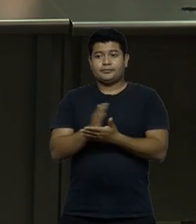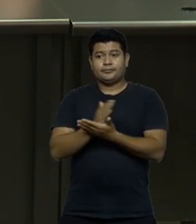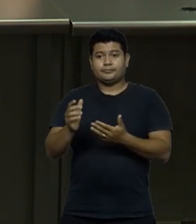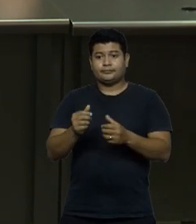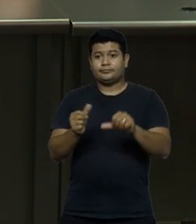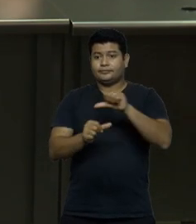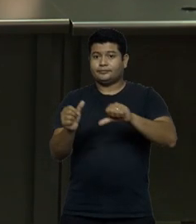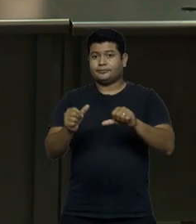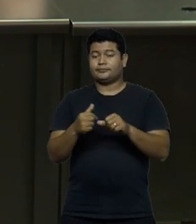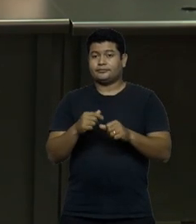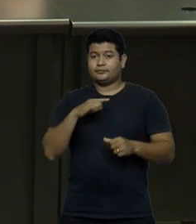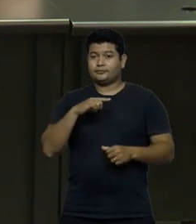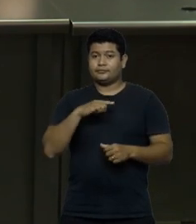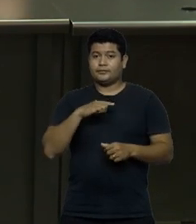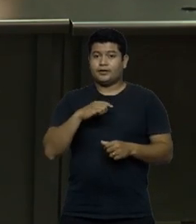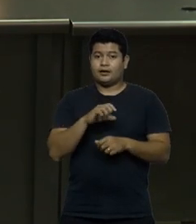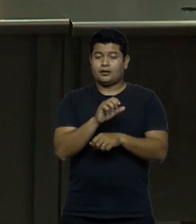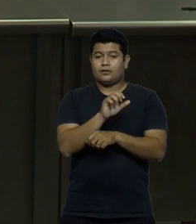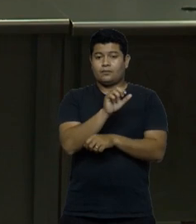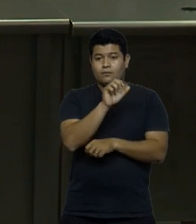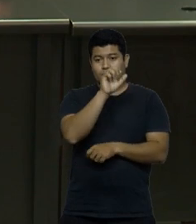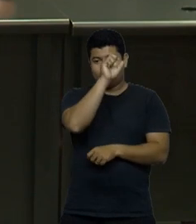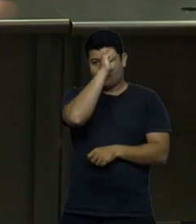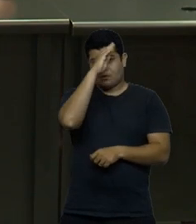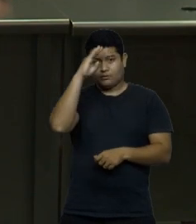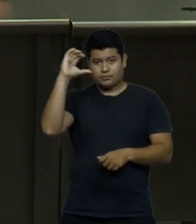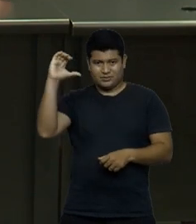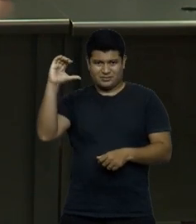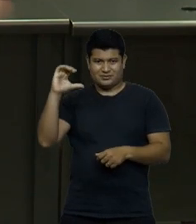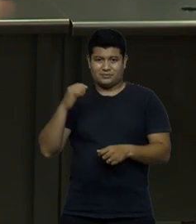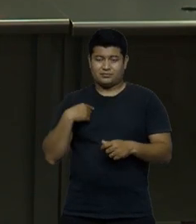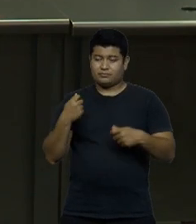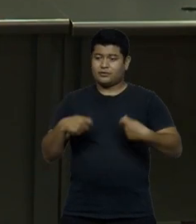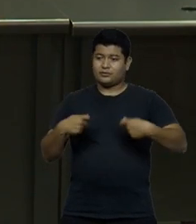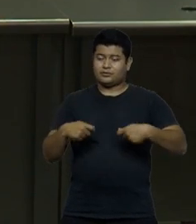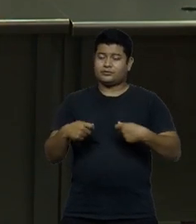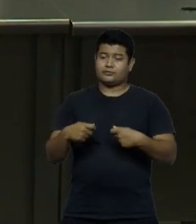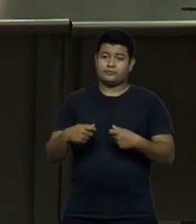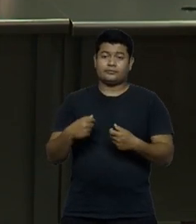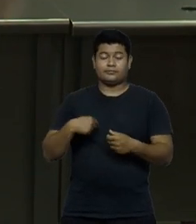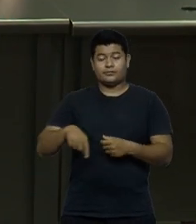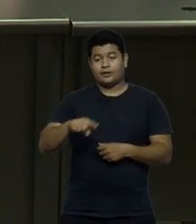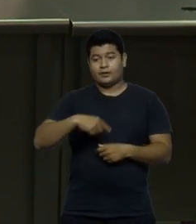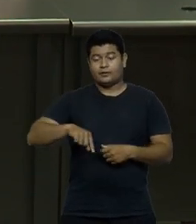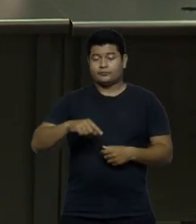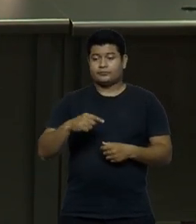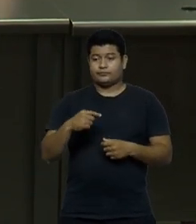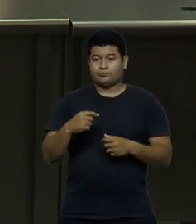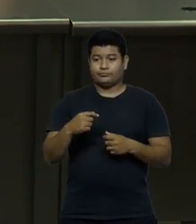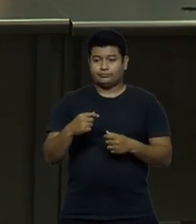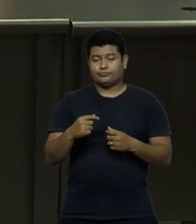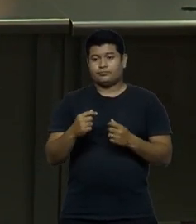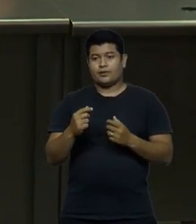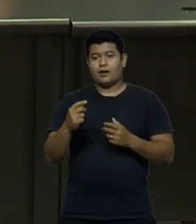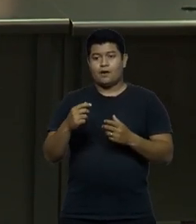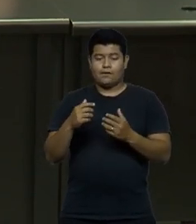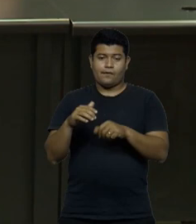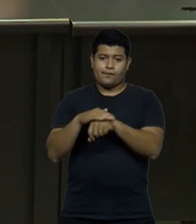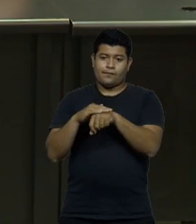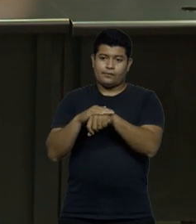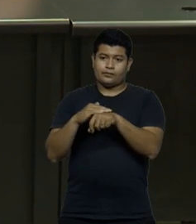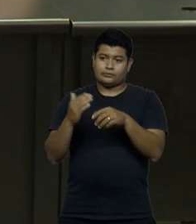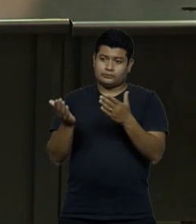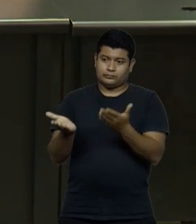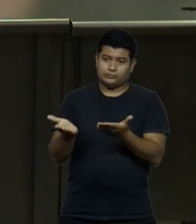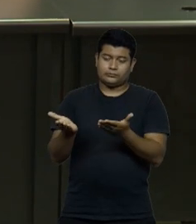a forma de alfabetização enfim eu tenho conversado com estar a respeito disso é mais de fato é certamente temos que avançar não é